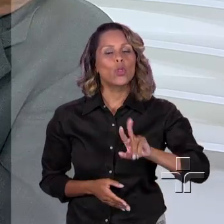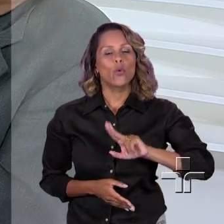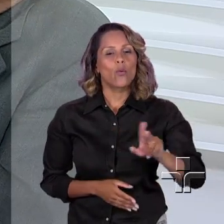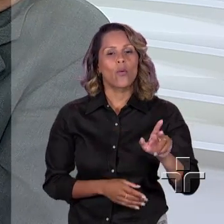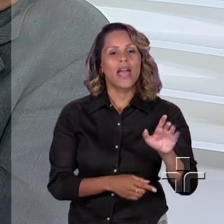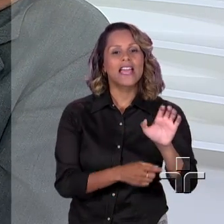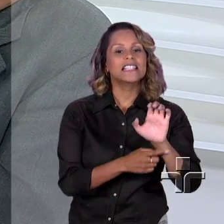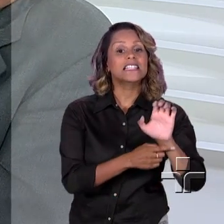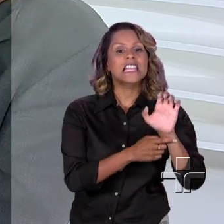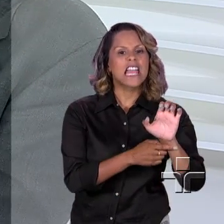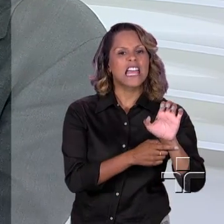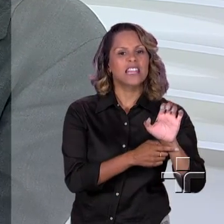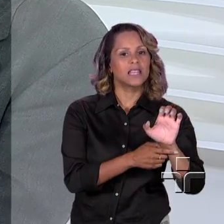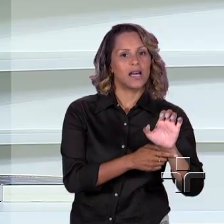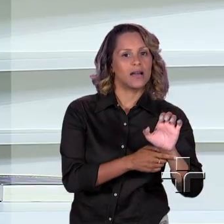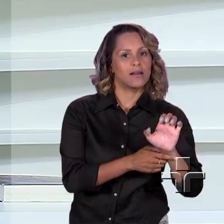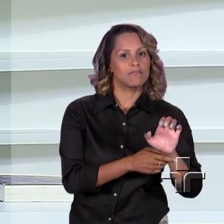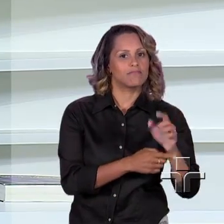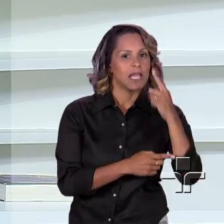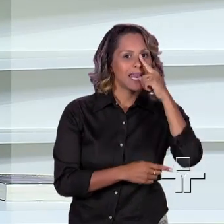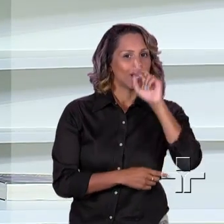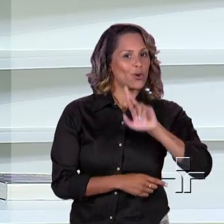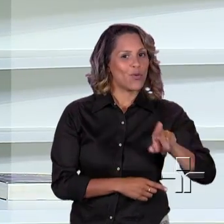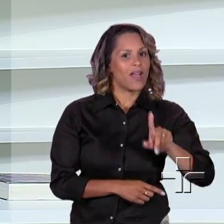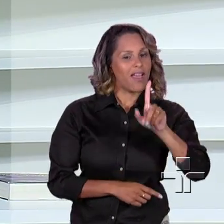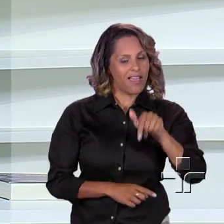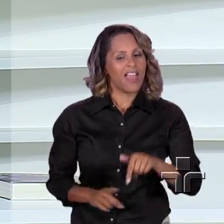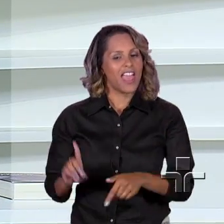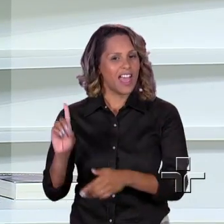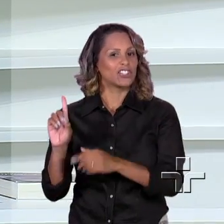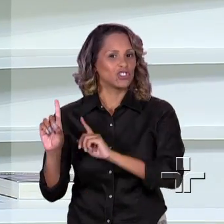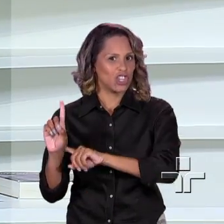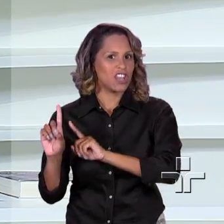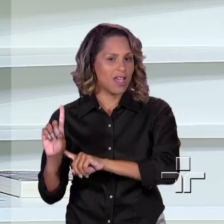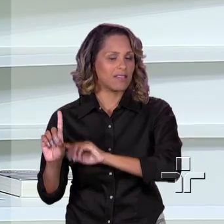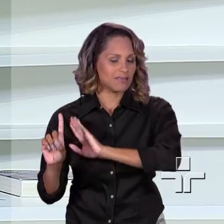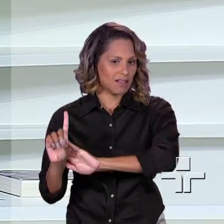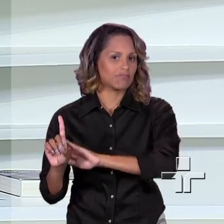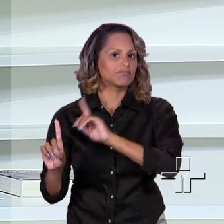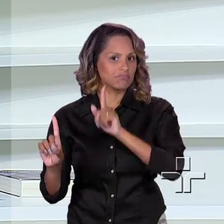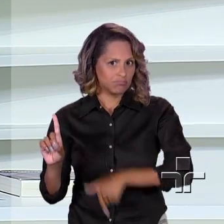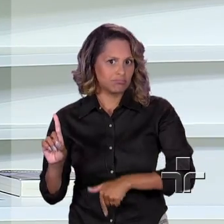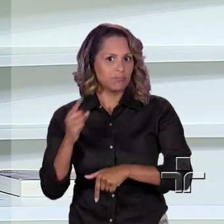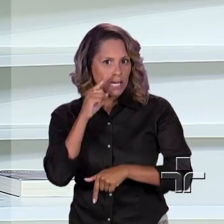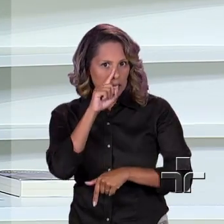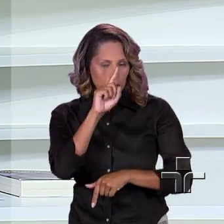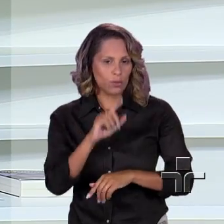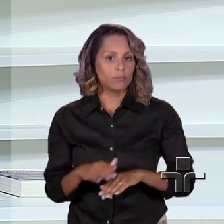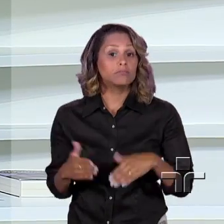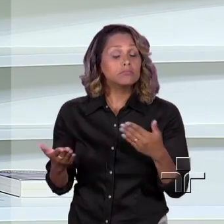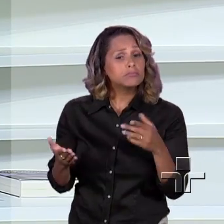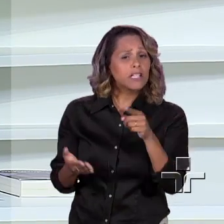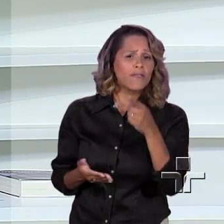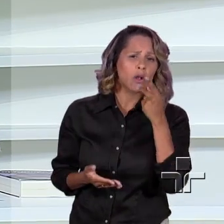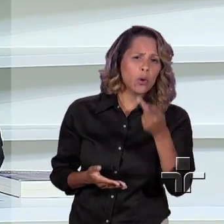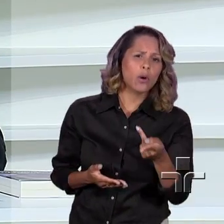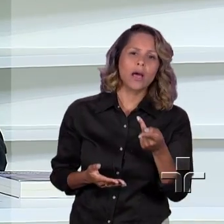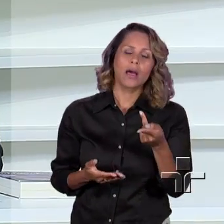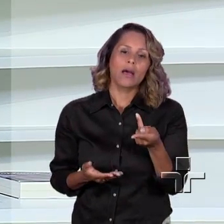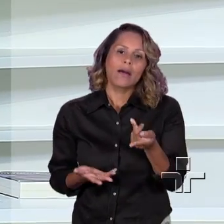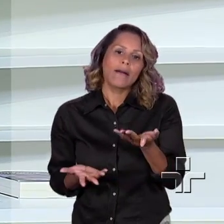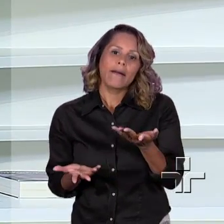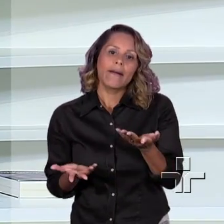direita. Agora, a questão homossexual, ou a questão de preferência sexual, é